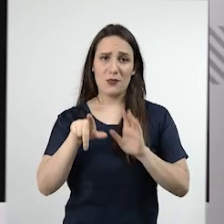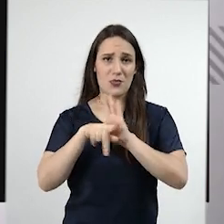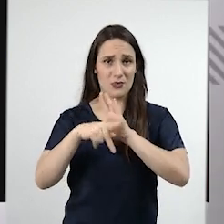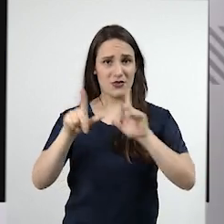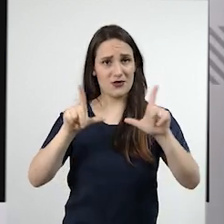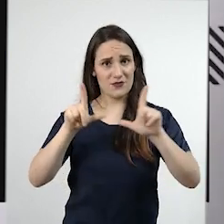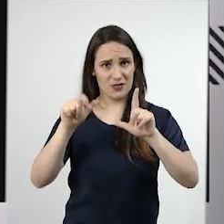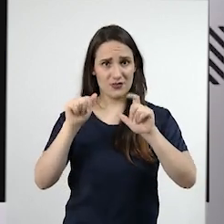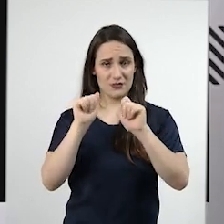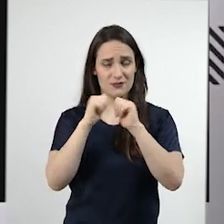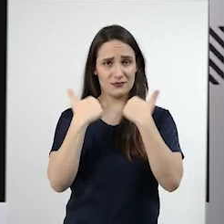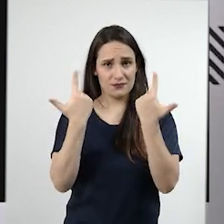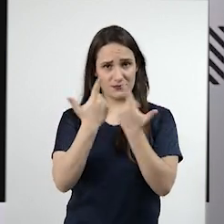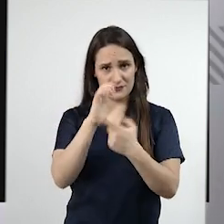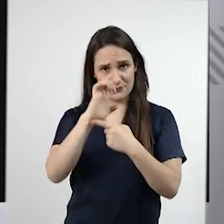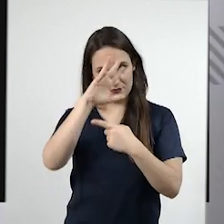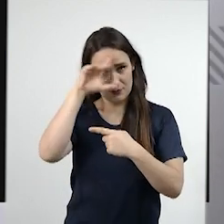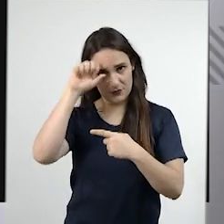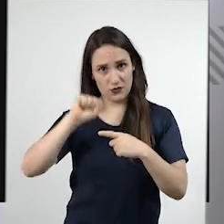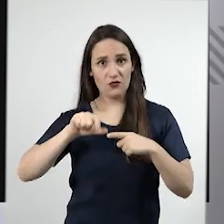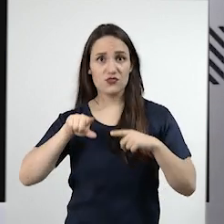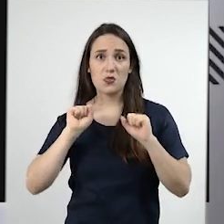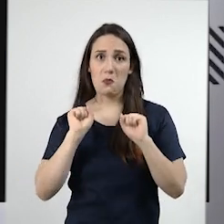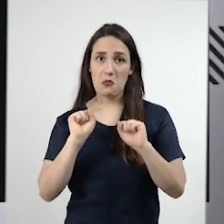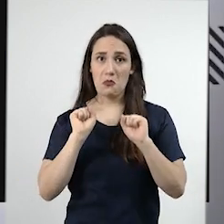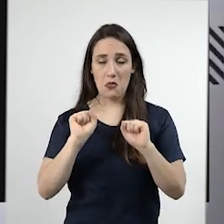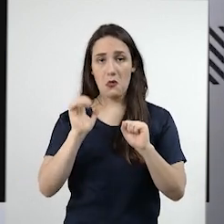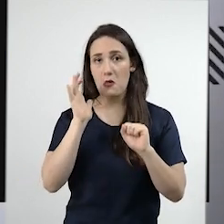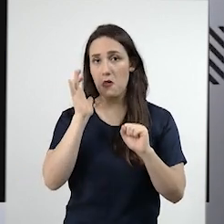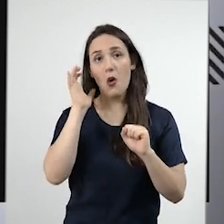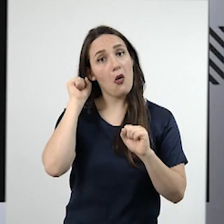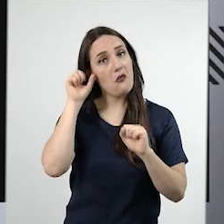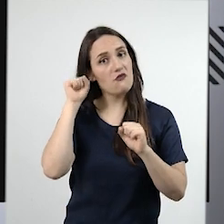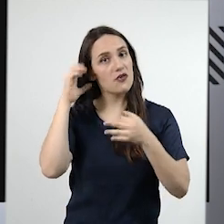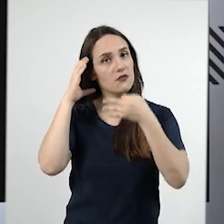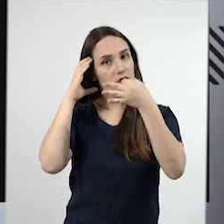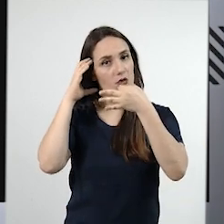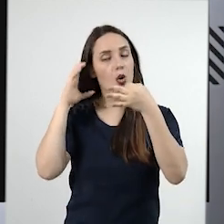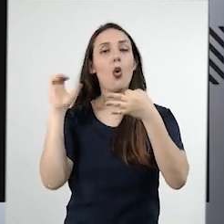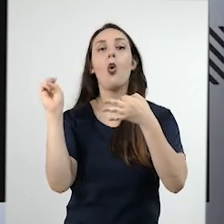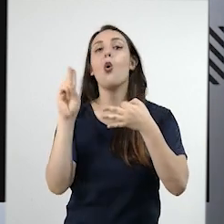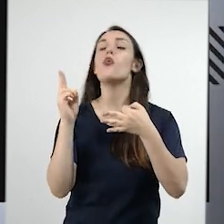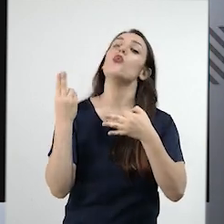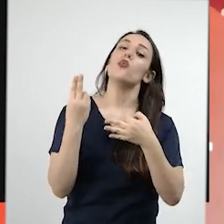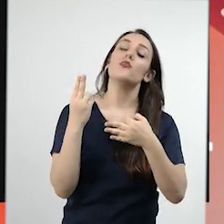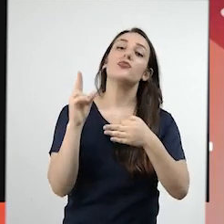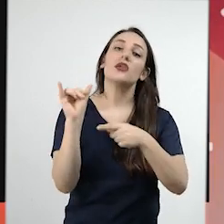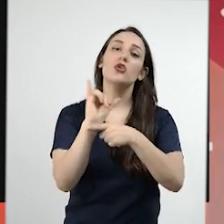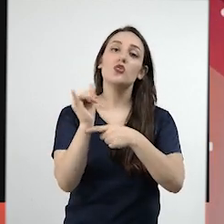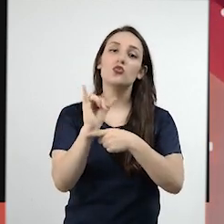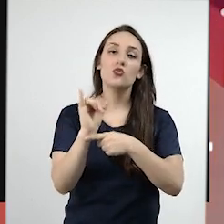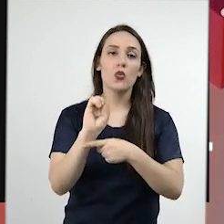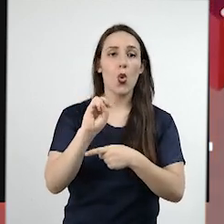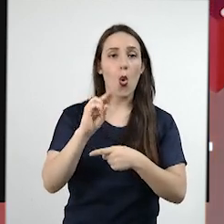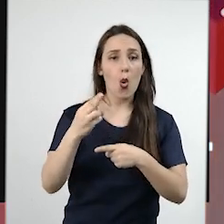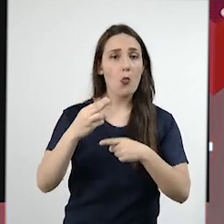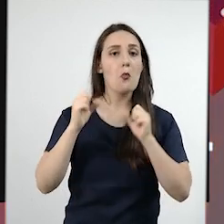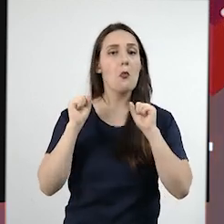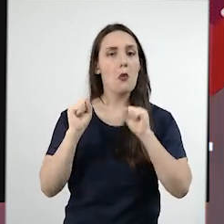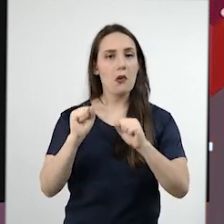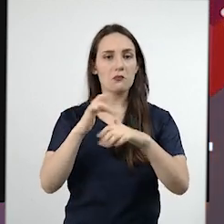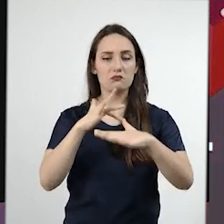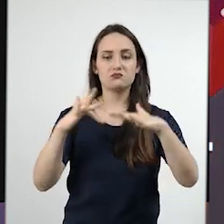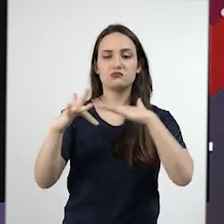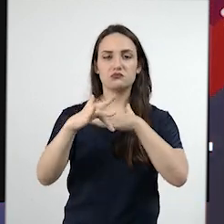Sul. Você também pode conferir a nossa programação na Rádio Assembleia, no YouTube, compartilhar o nosso link